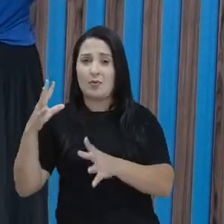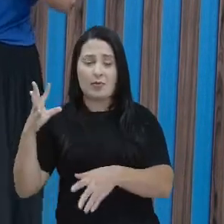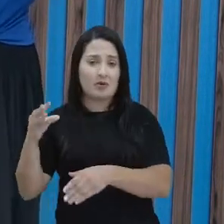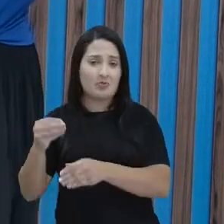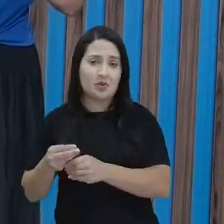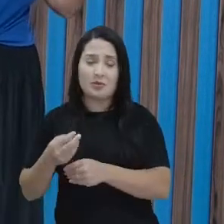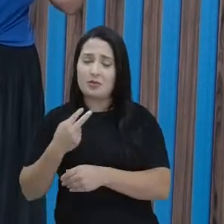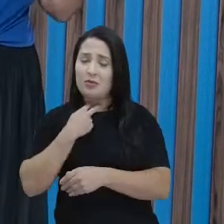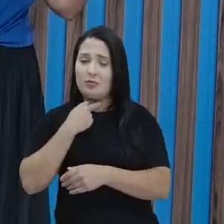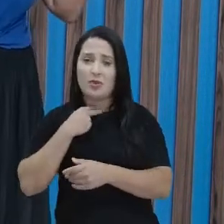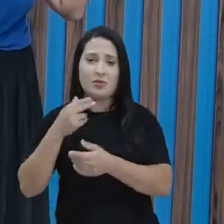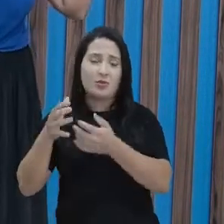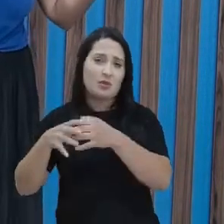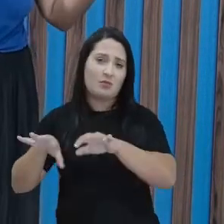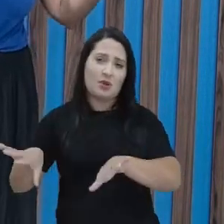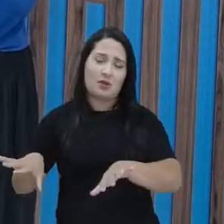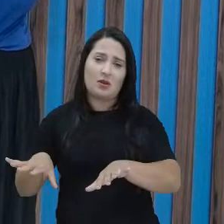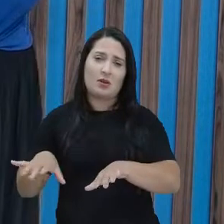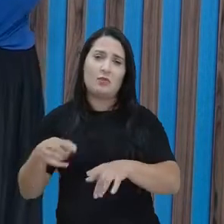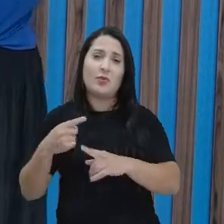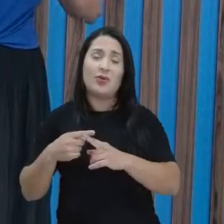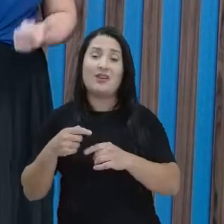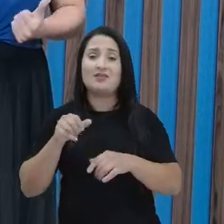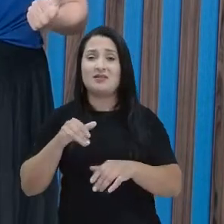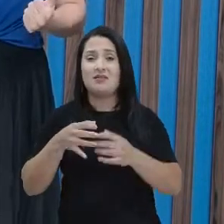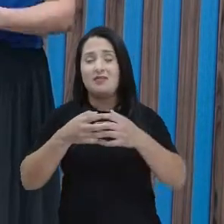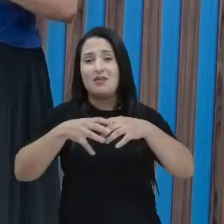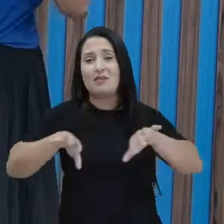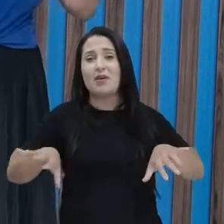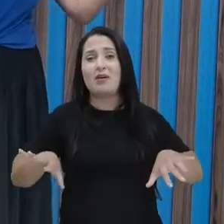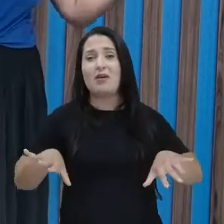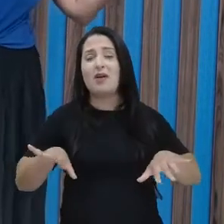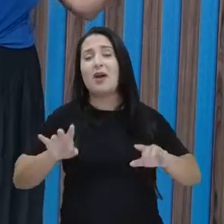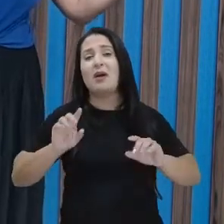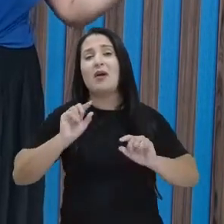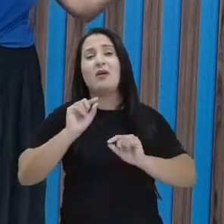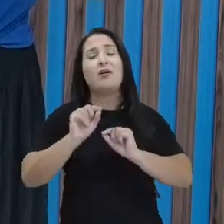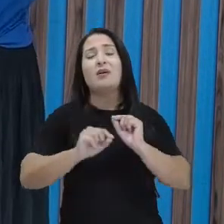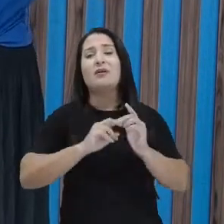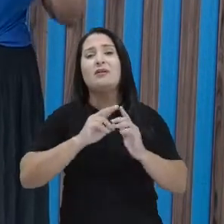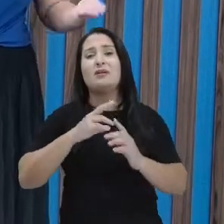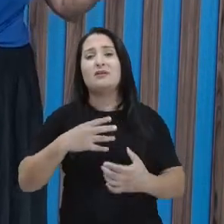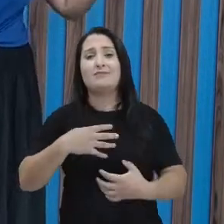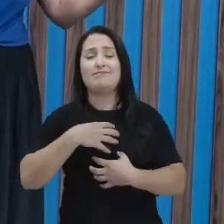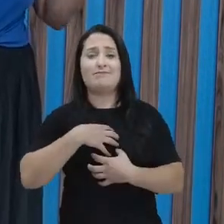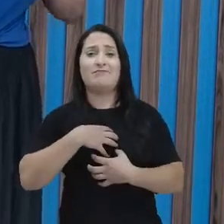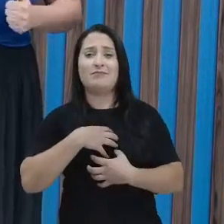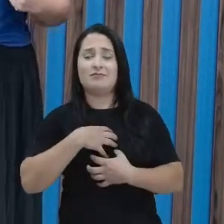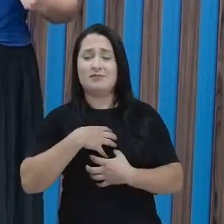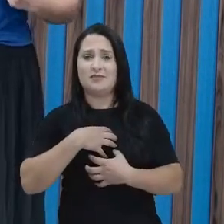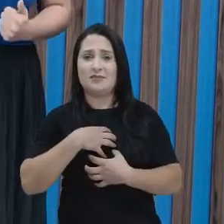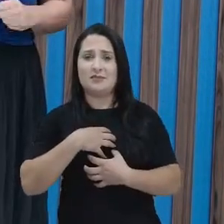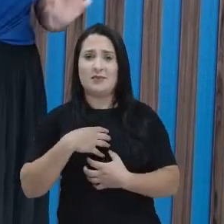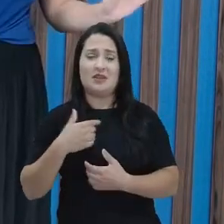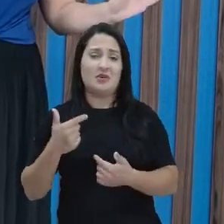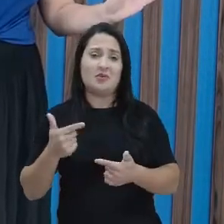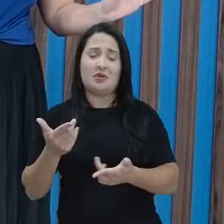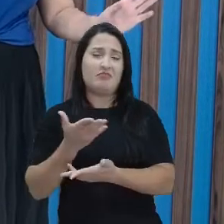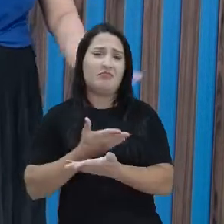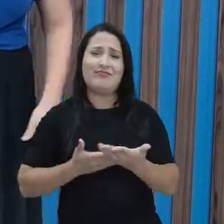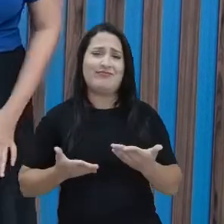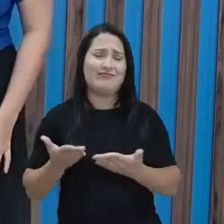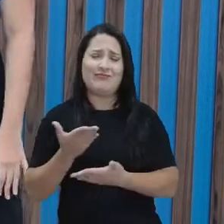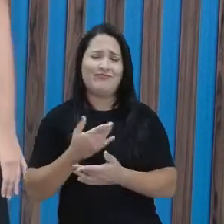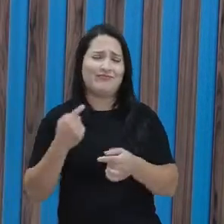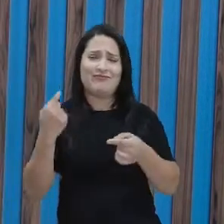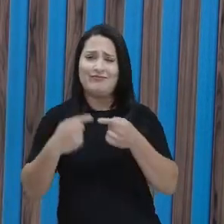Porque se a gente separa, qual o sentido de você ter um complemento verbal que não vai se relacionar com o verbo? Não faz sentido,